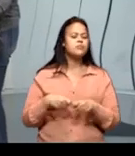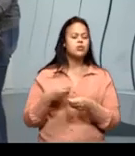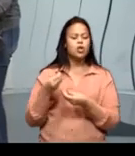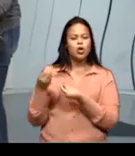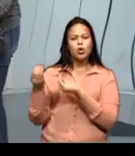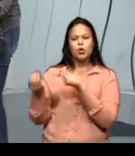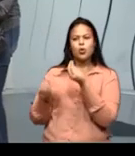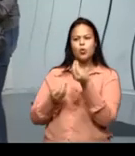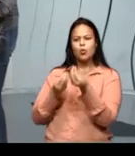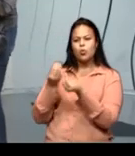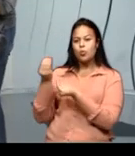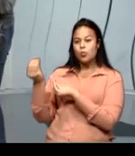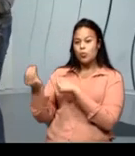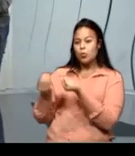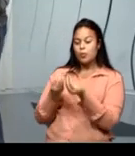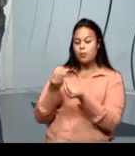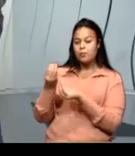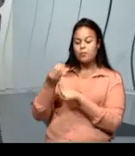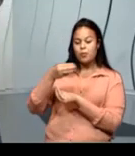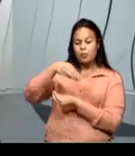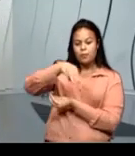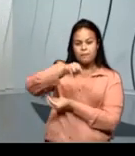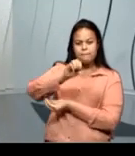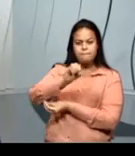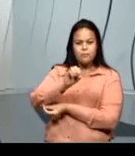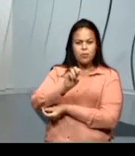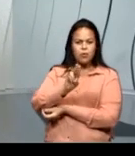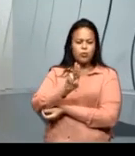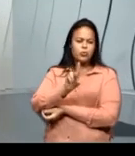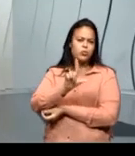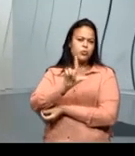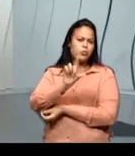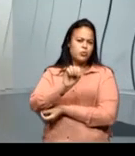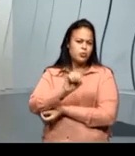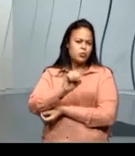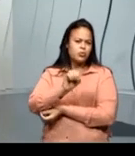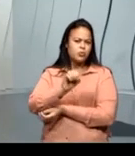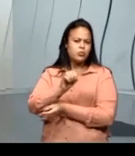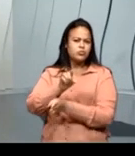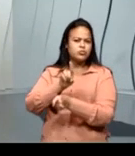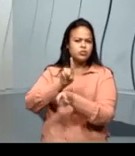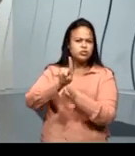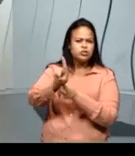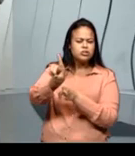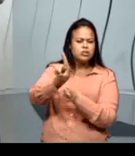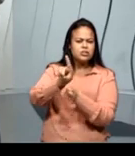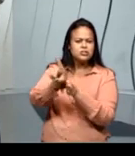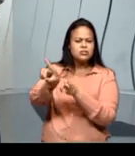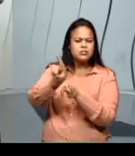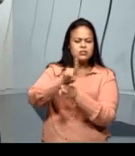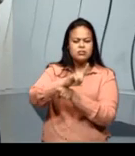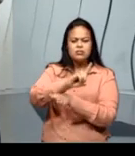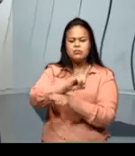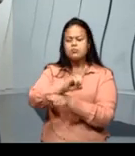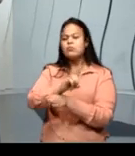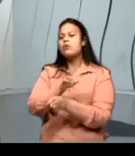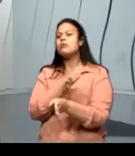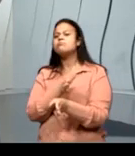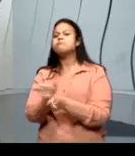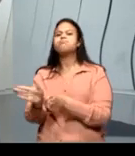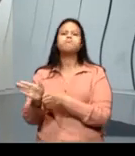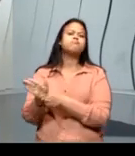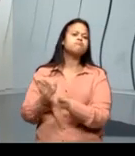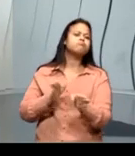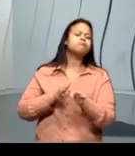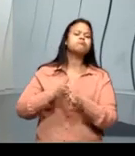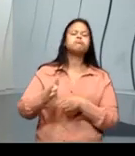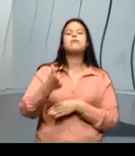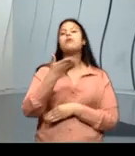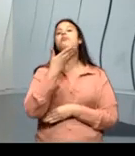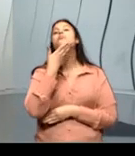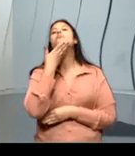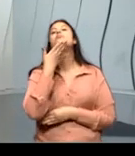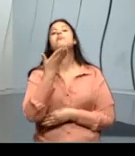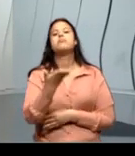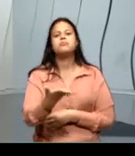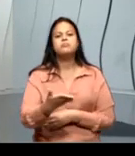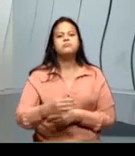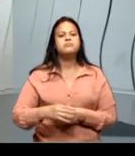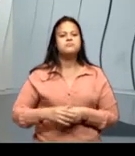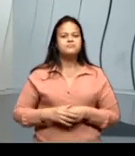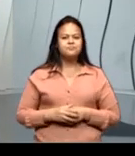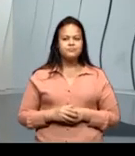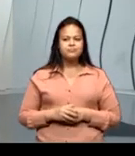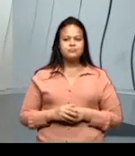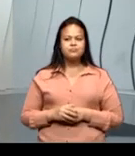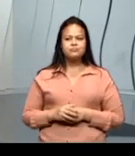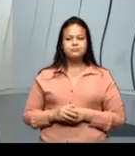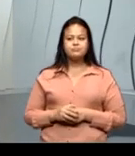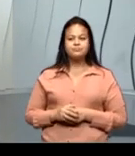veríamos o módulo, a direção e o sentido numa situação dessas aqui, por exemplo. Em